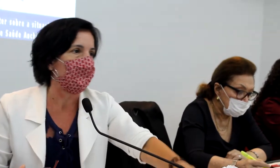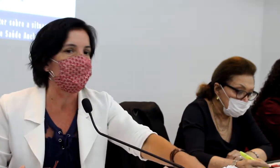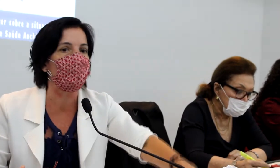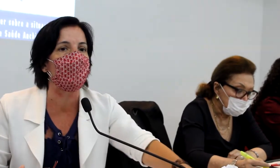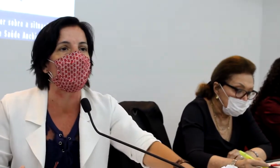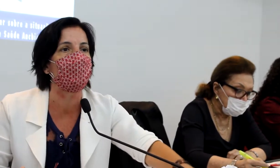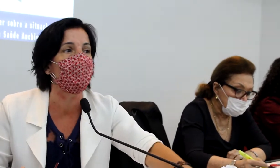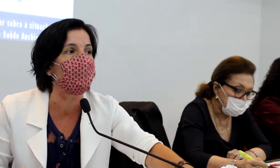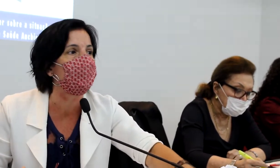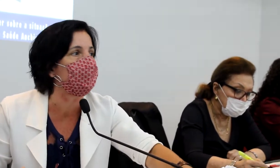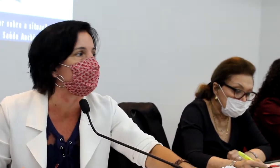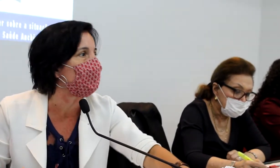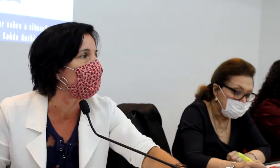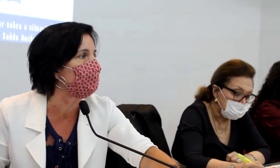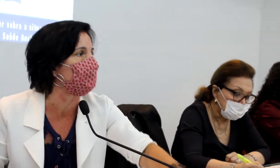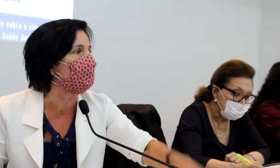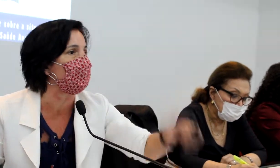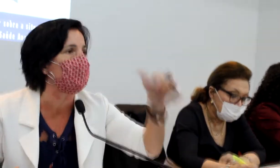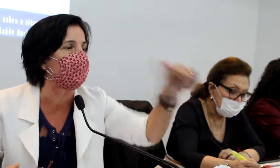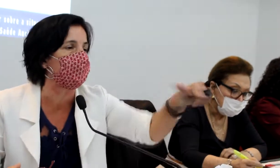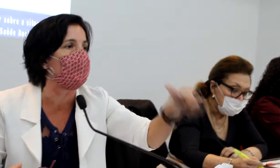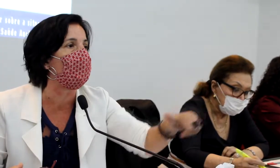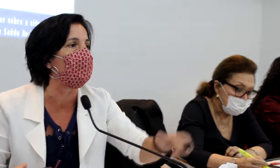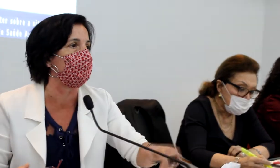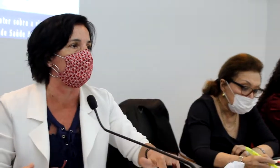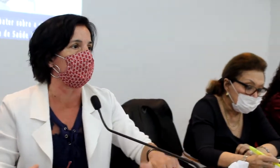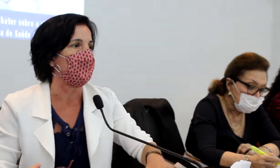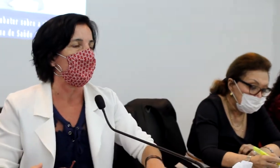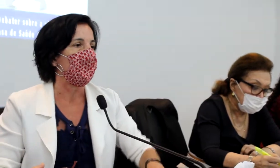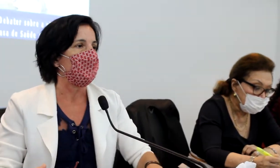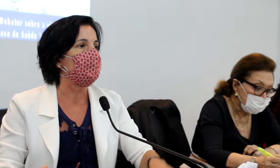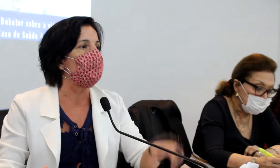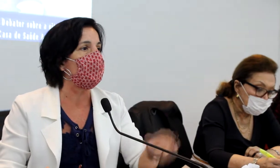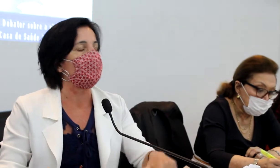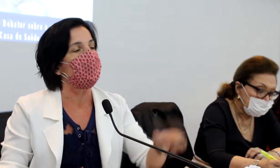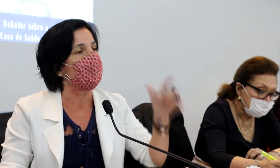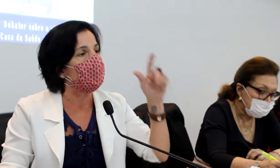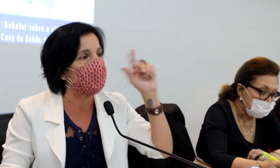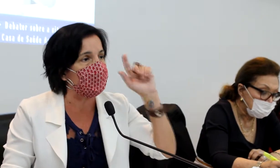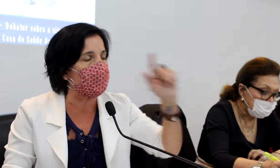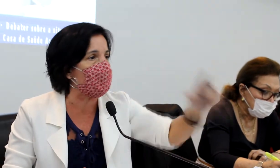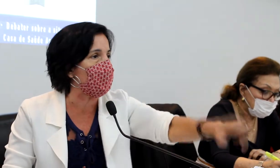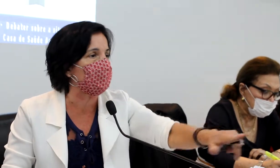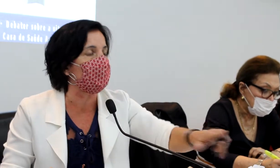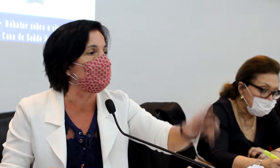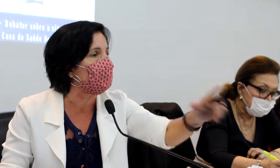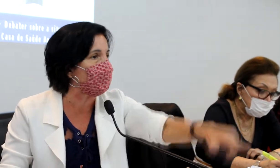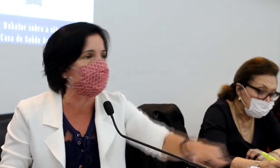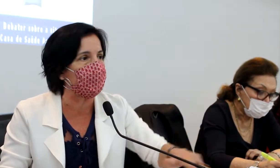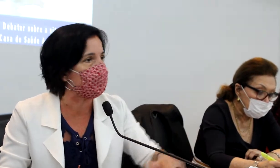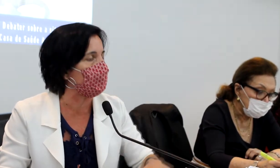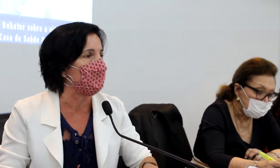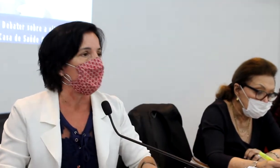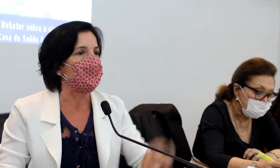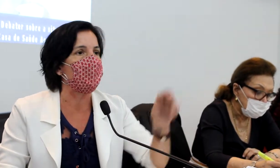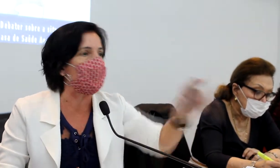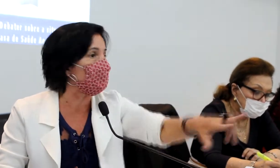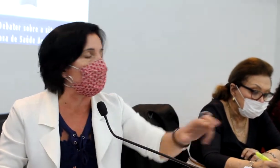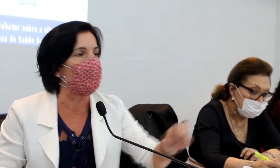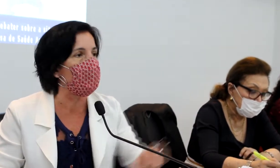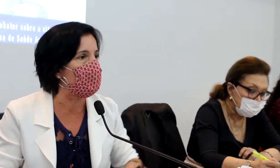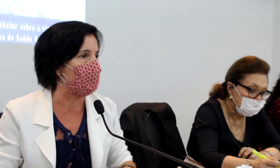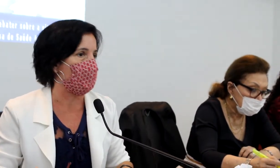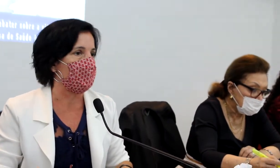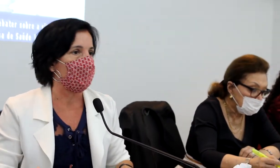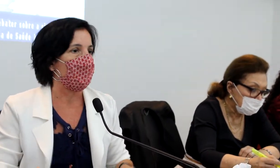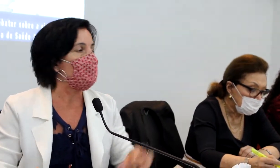local. Num local urbanizado, num lugar que passa ônibus, num local que é perto do lazer, que é perto